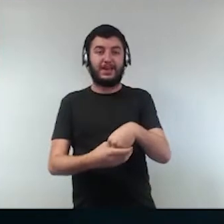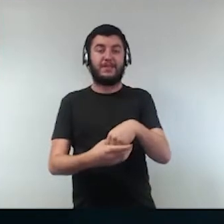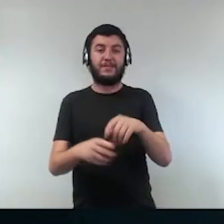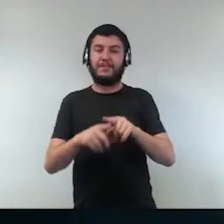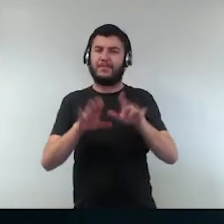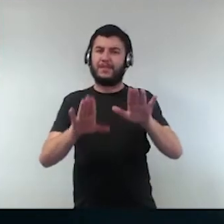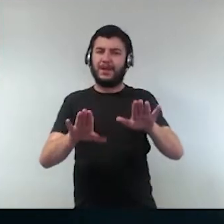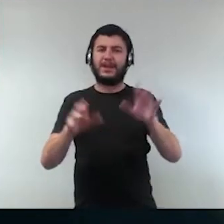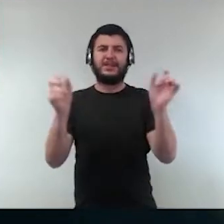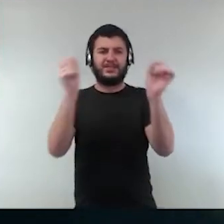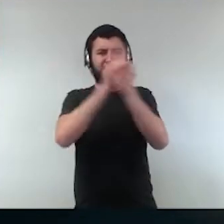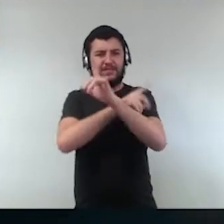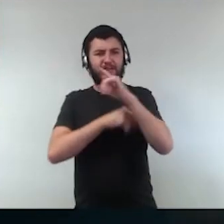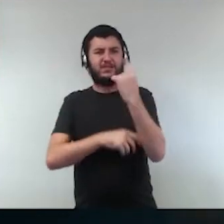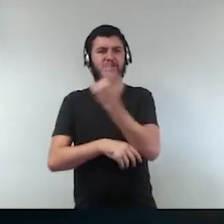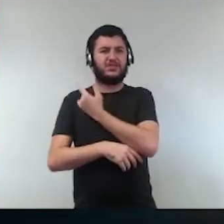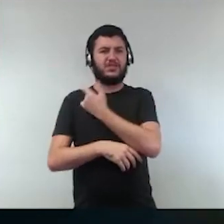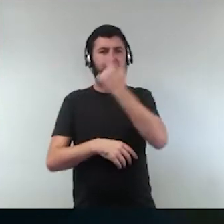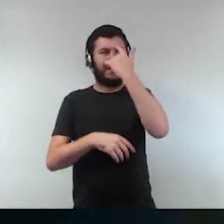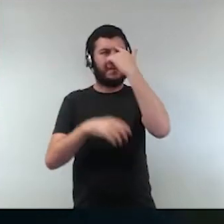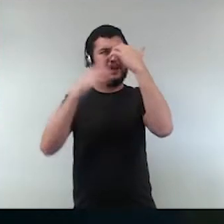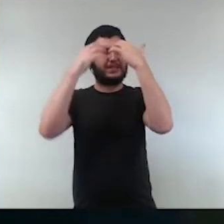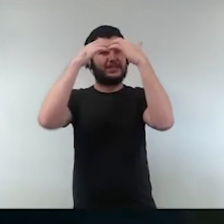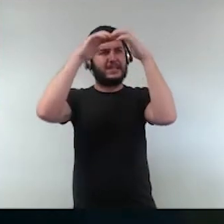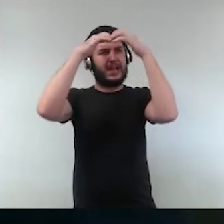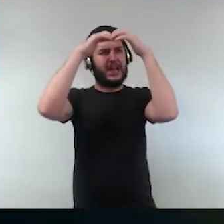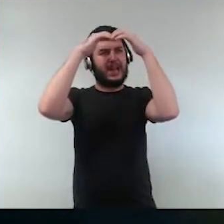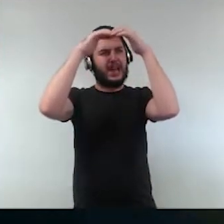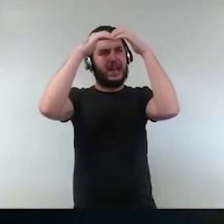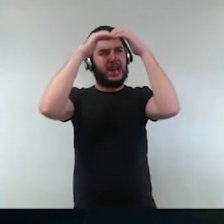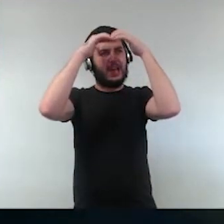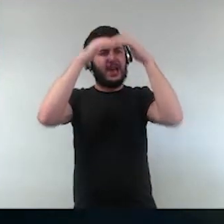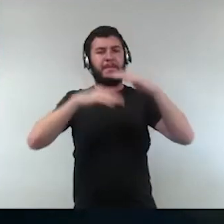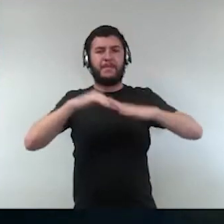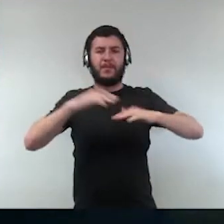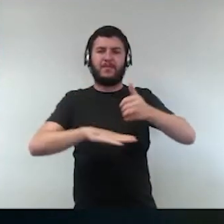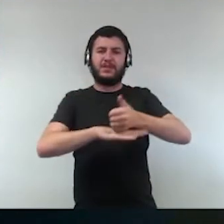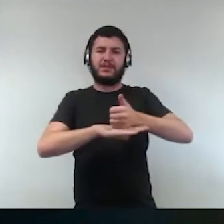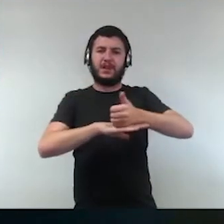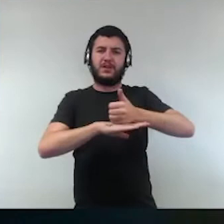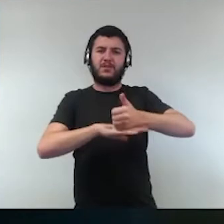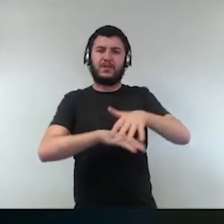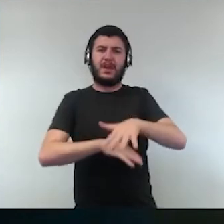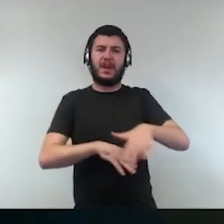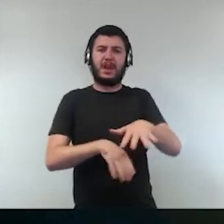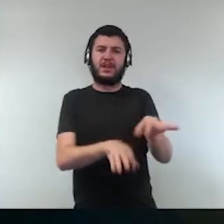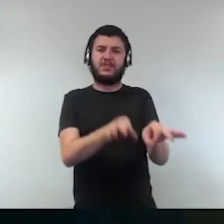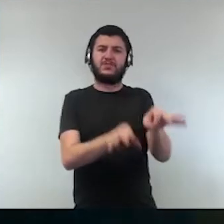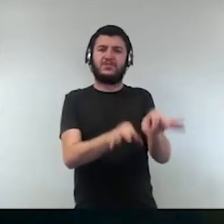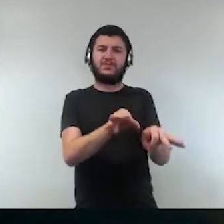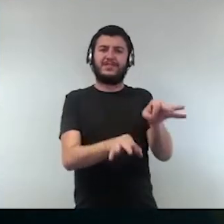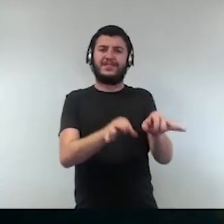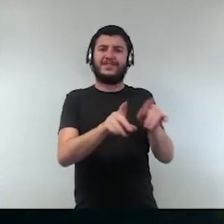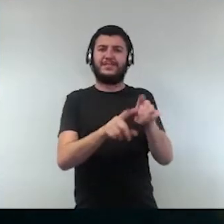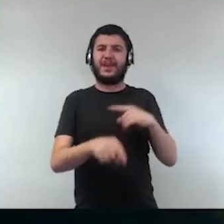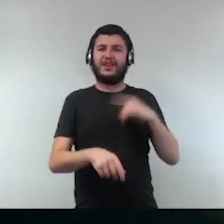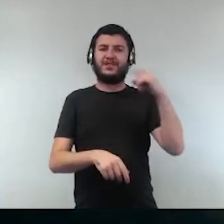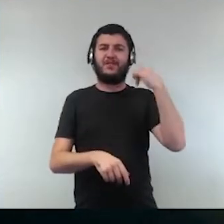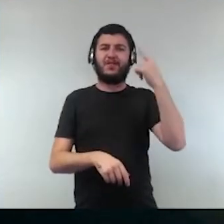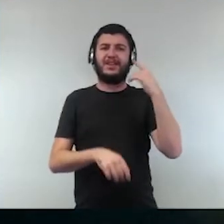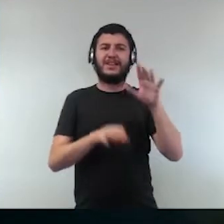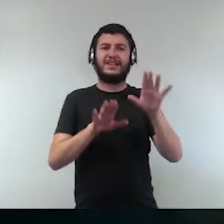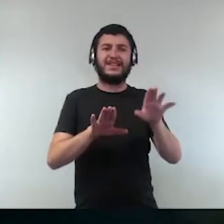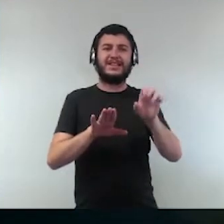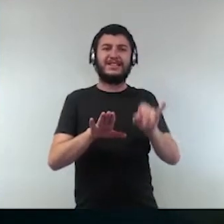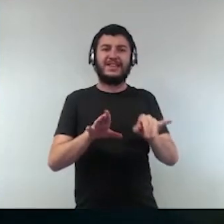É difícil imaginar o que seria das profissões jurídicas, sobretudo da advocacia, sem aquela resolução do CNJ do início